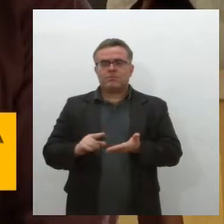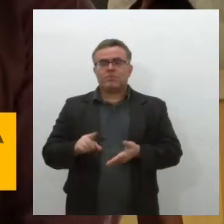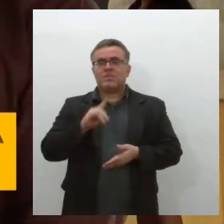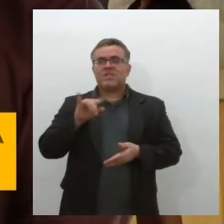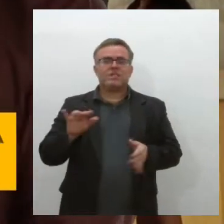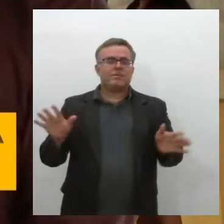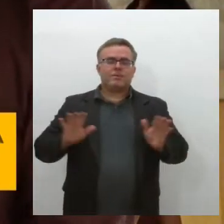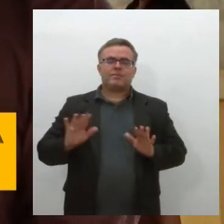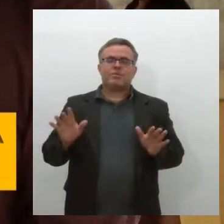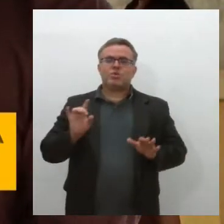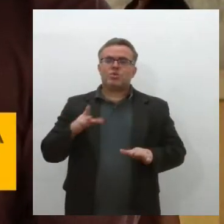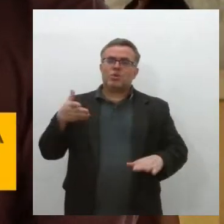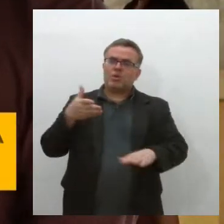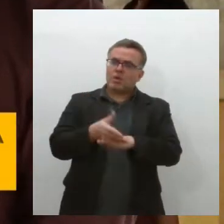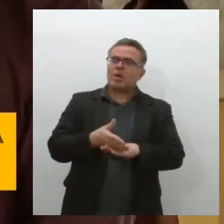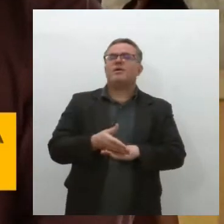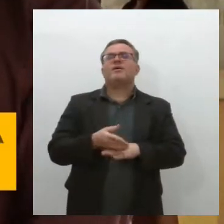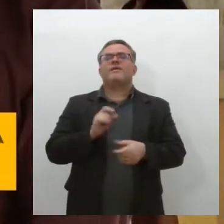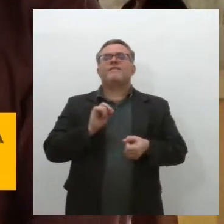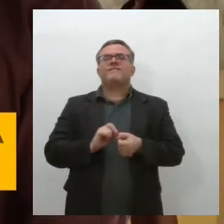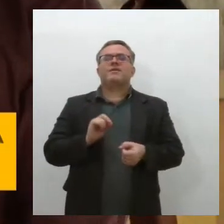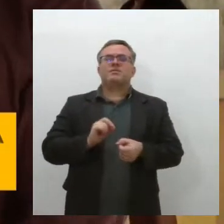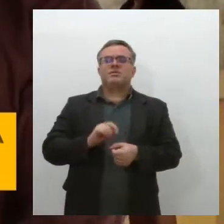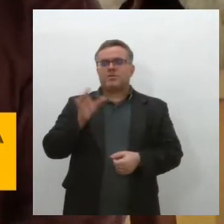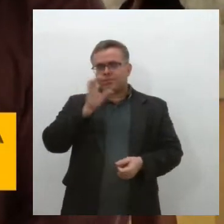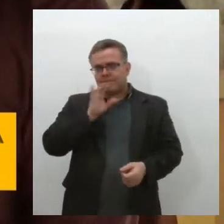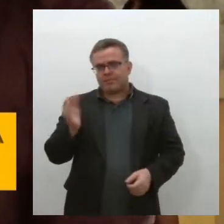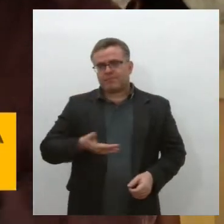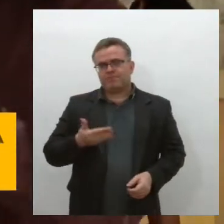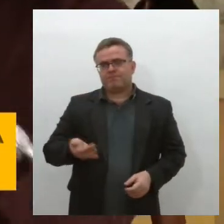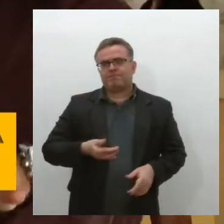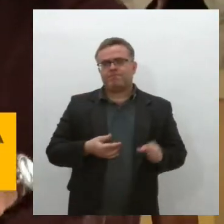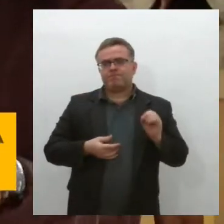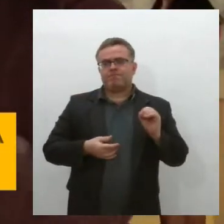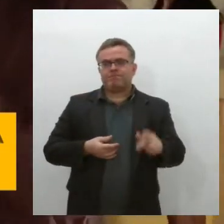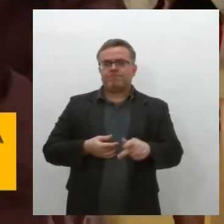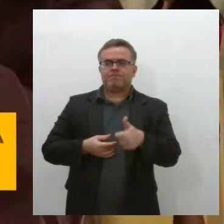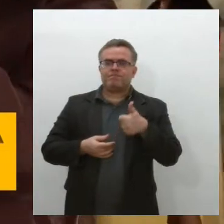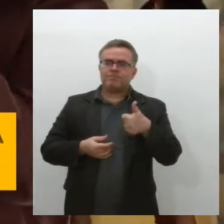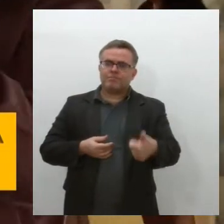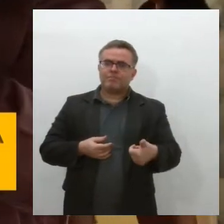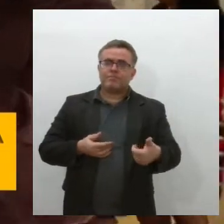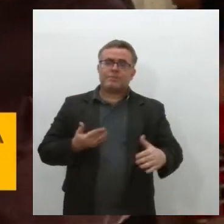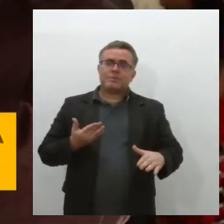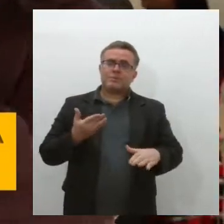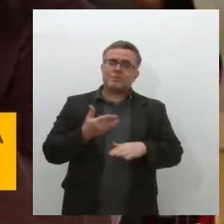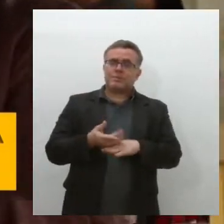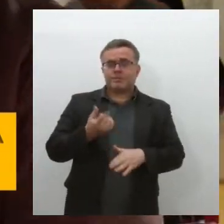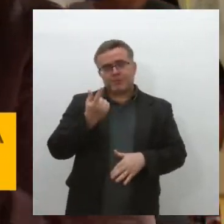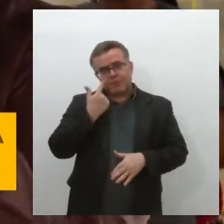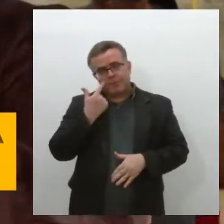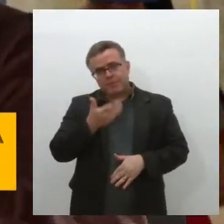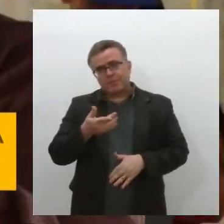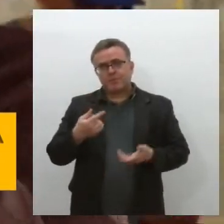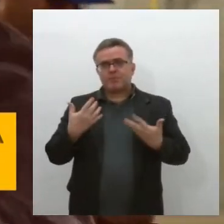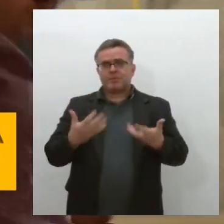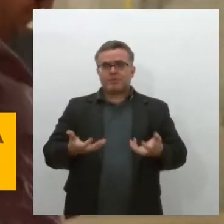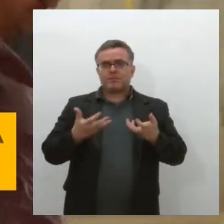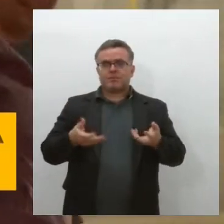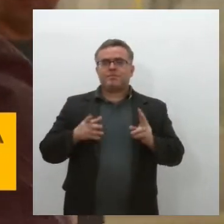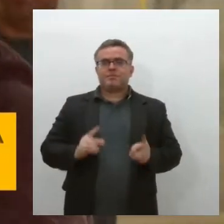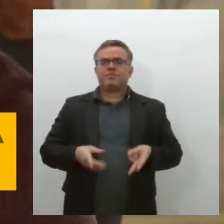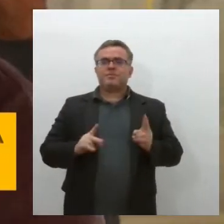dos Correios e fazer, realizar o serviço. Correto. A pessoa vai chegar, vê o serviço que ele precisa na